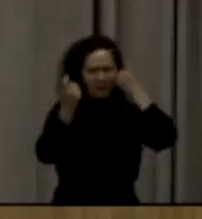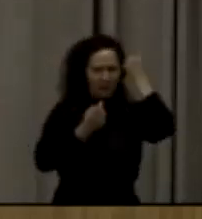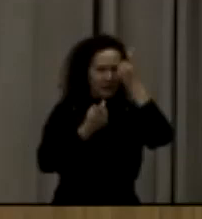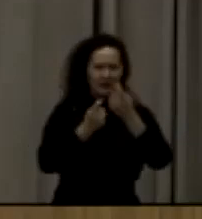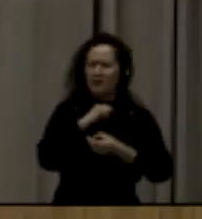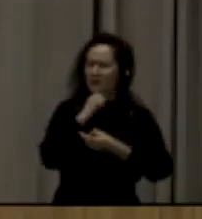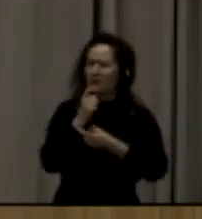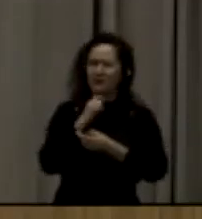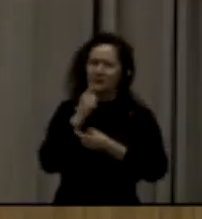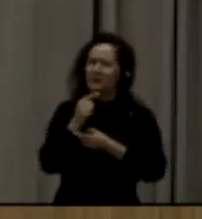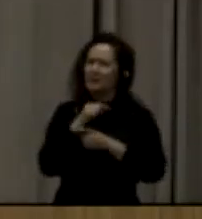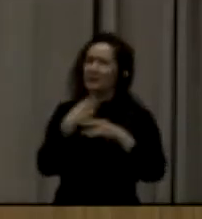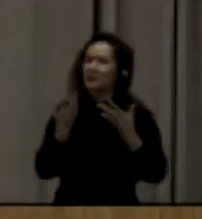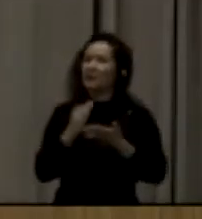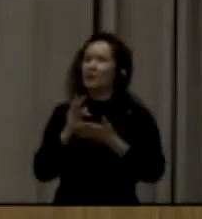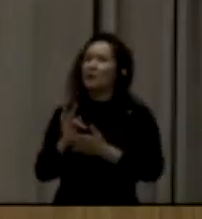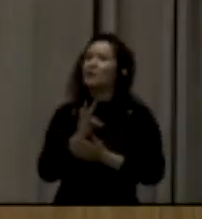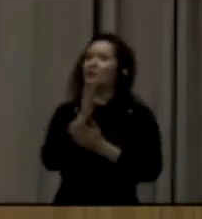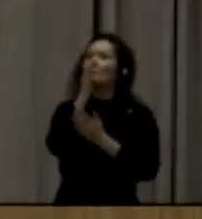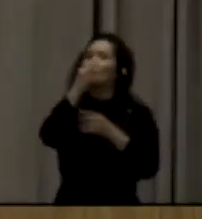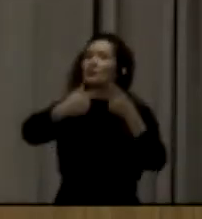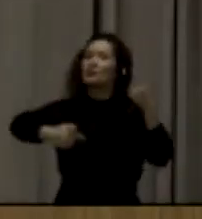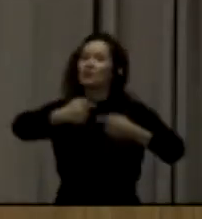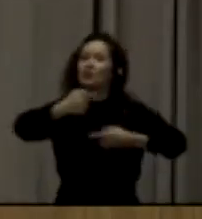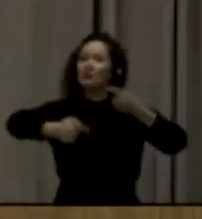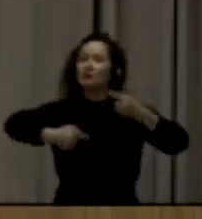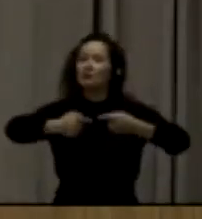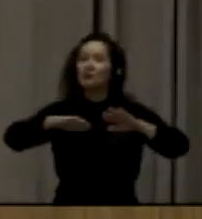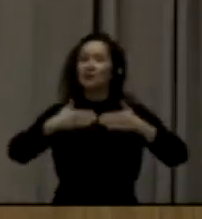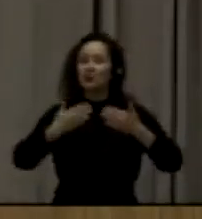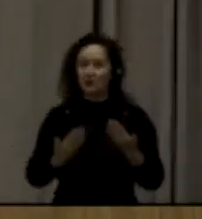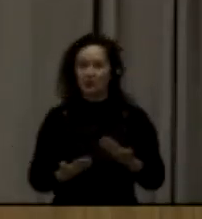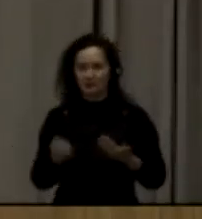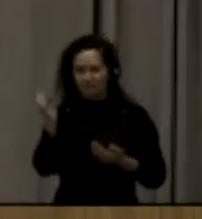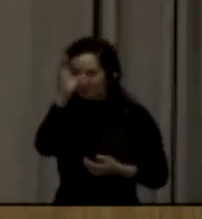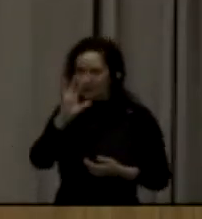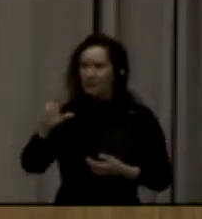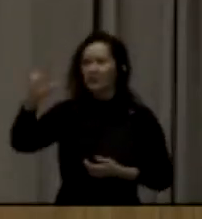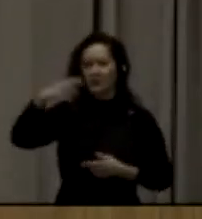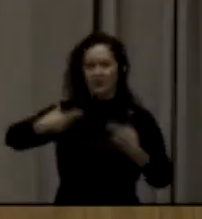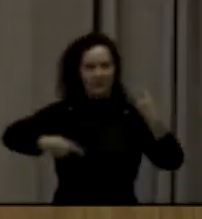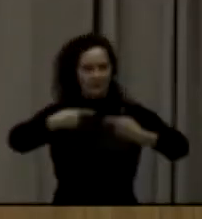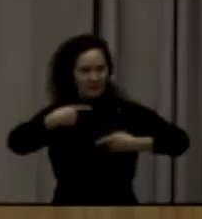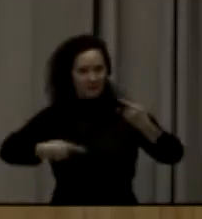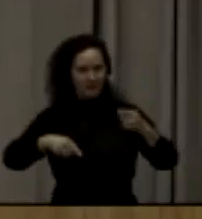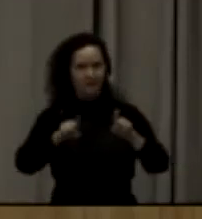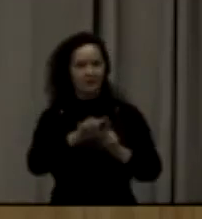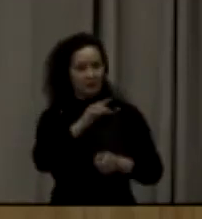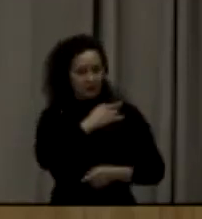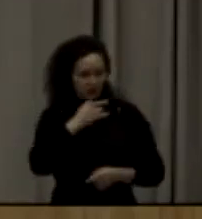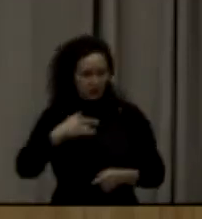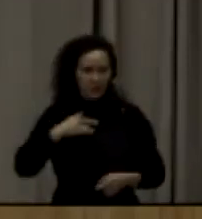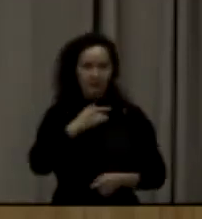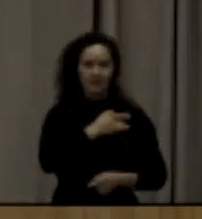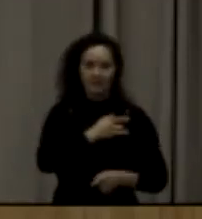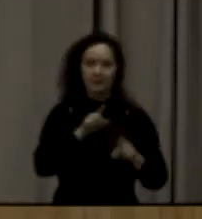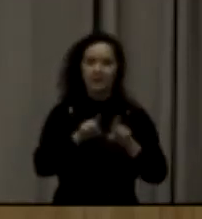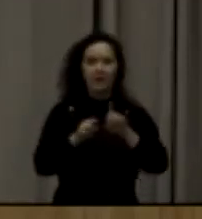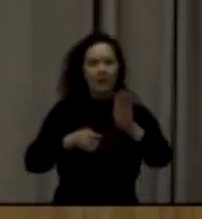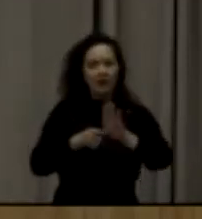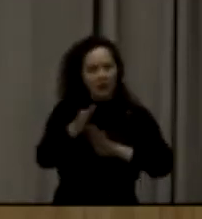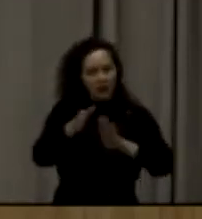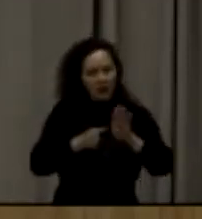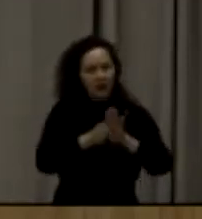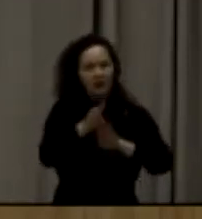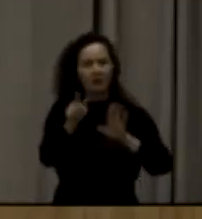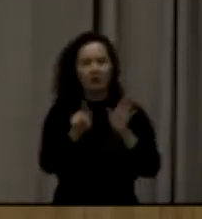retomar essa preocupação sobre o destino das políticas de forma geral, das políticas de saúde, também